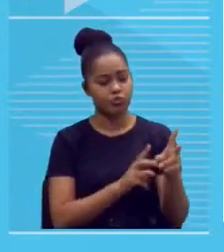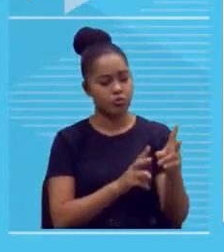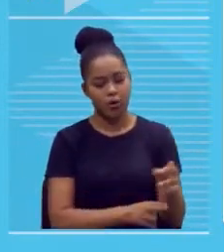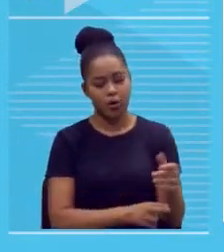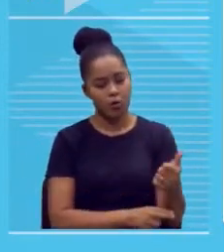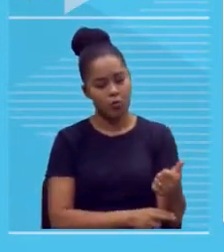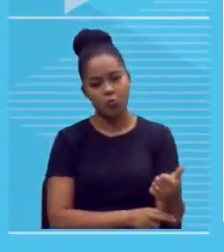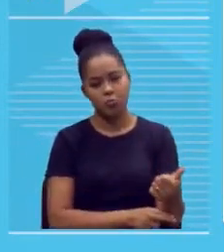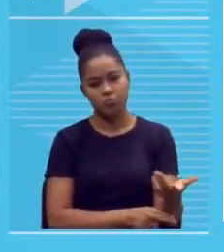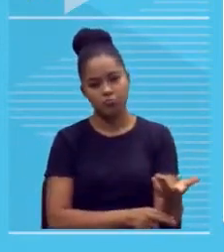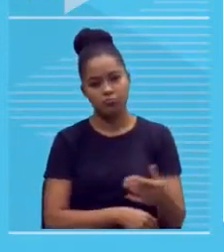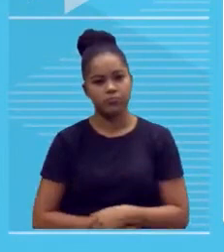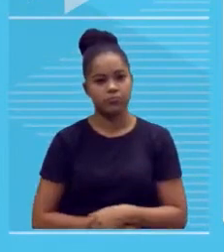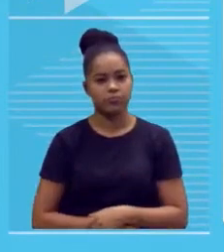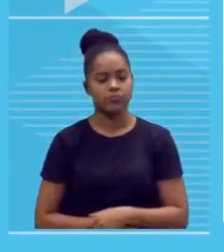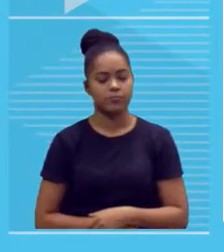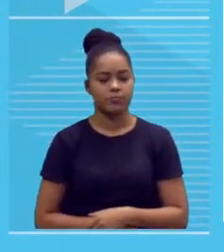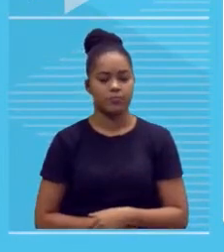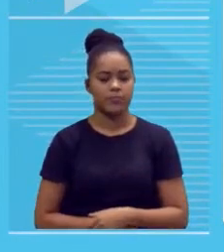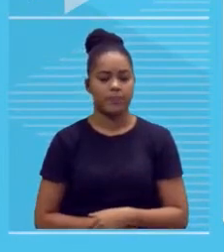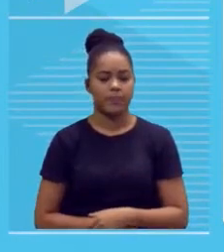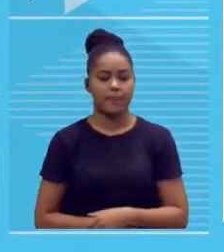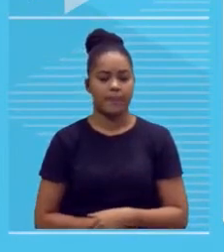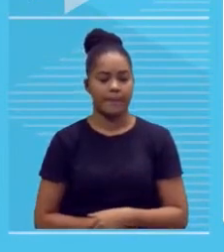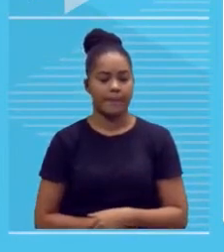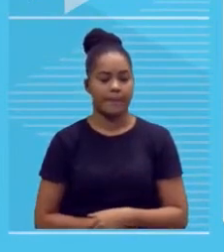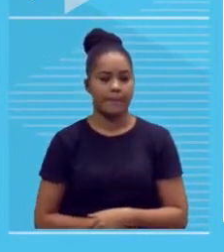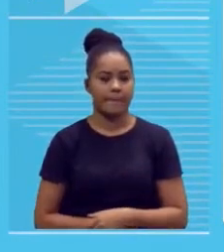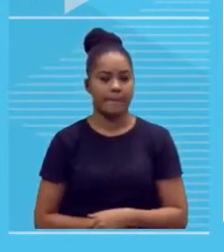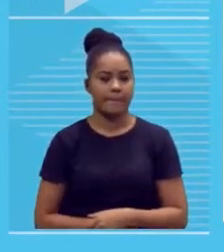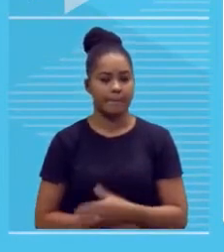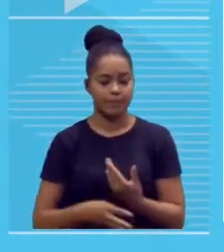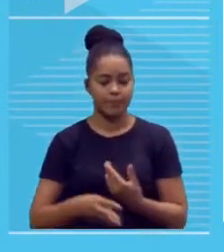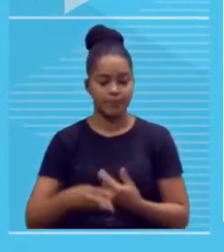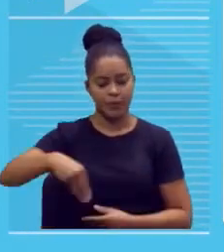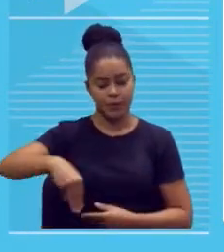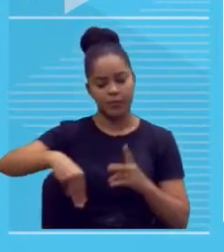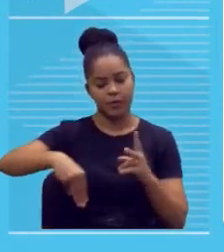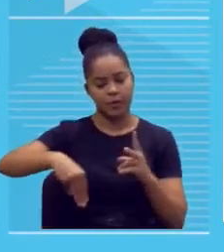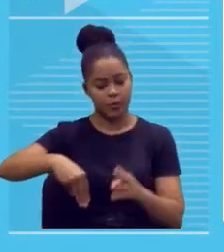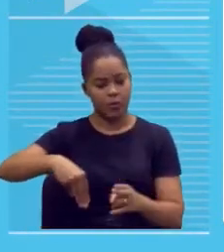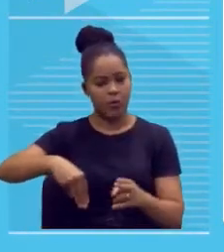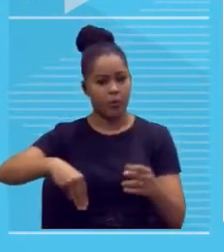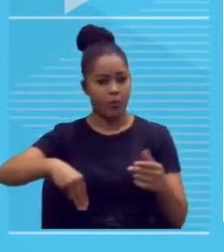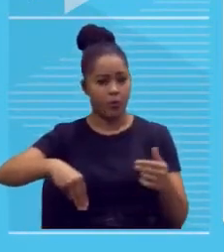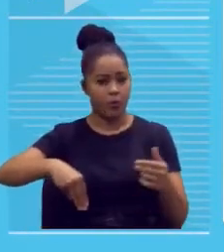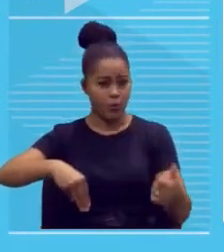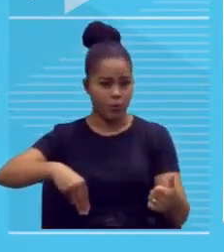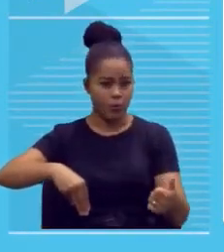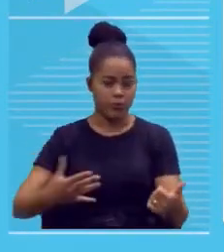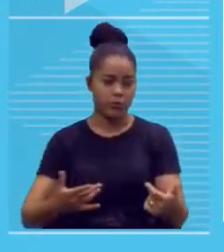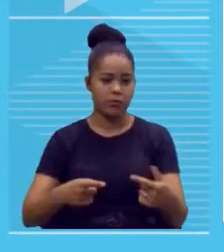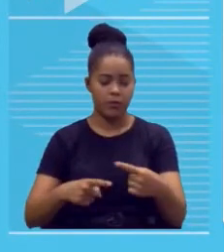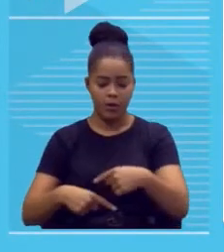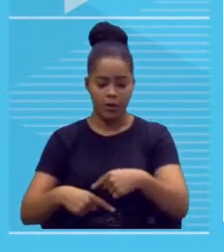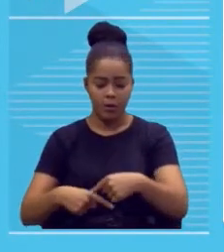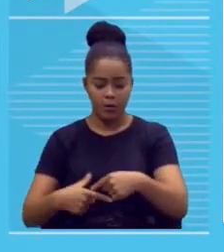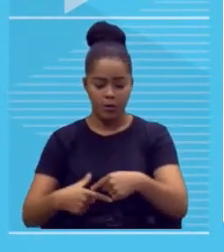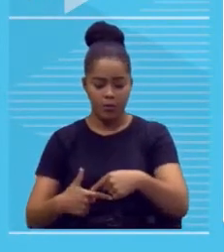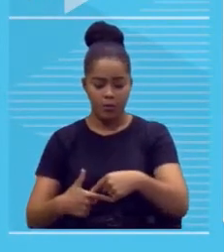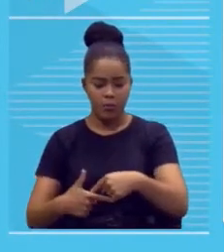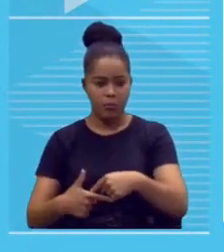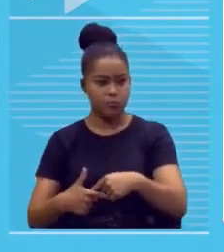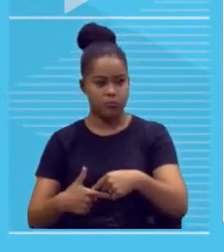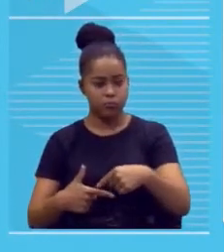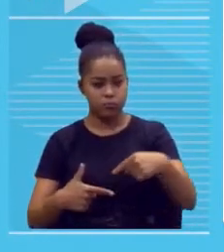o valor do m. Professor, se eu já sei que o m é 1, e eu sei que a reta passa pelo ponto